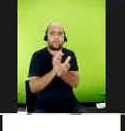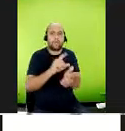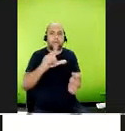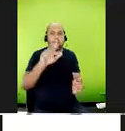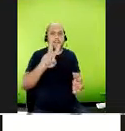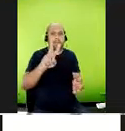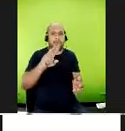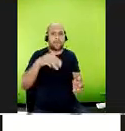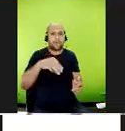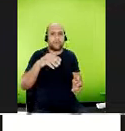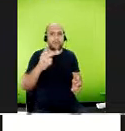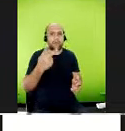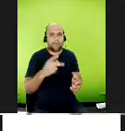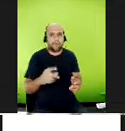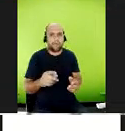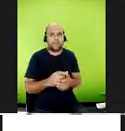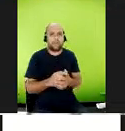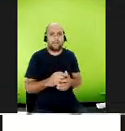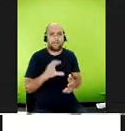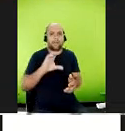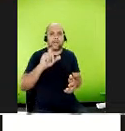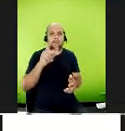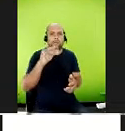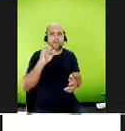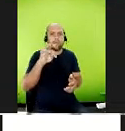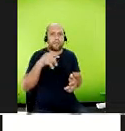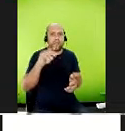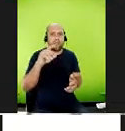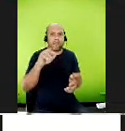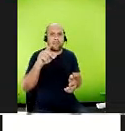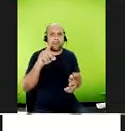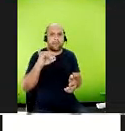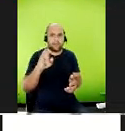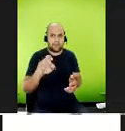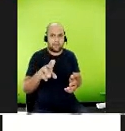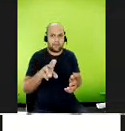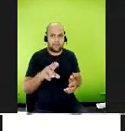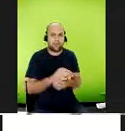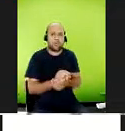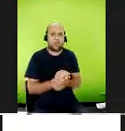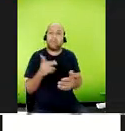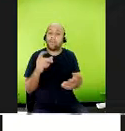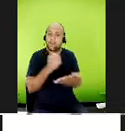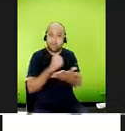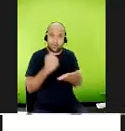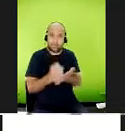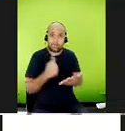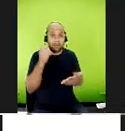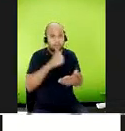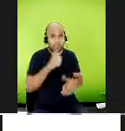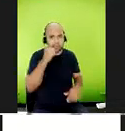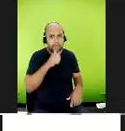Christian Dior moet Chandon x cedo só produto luxo então eles contrataram uma menina que